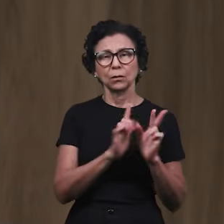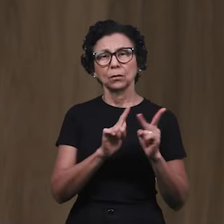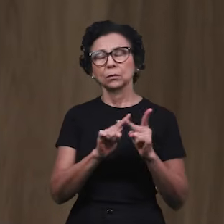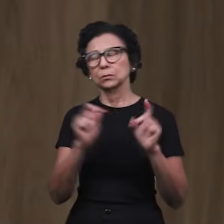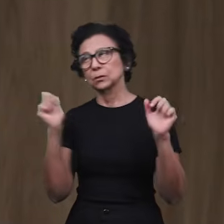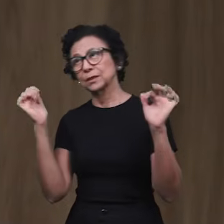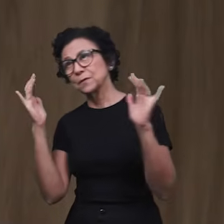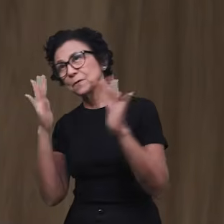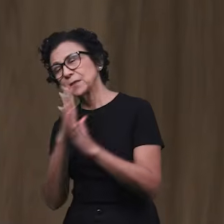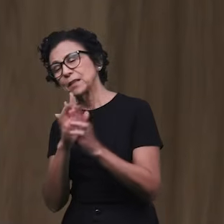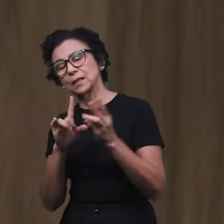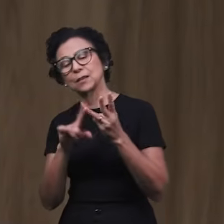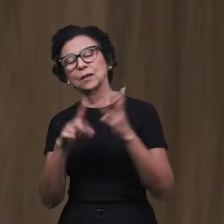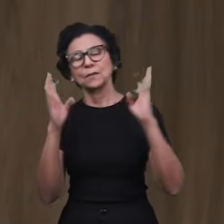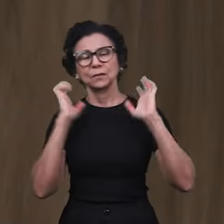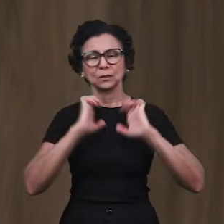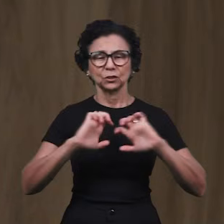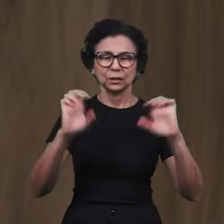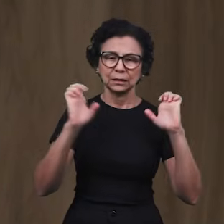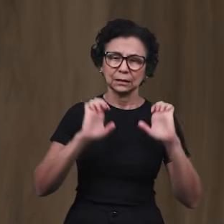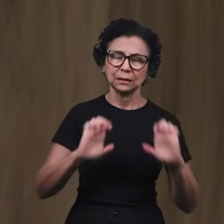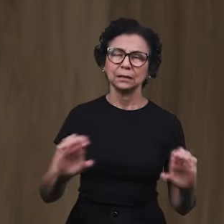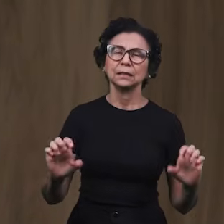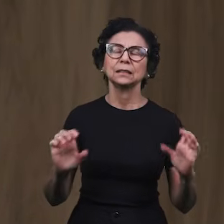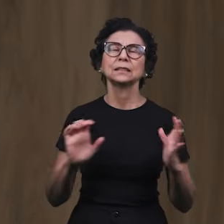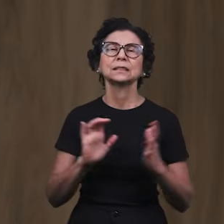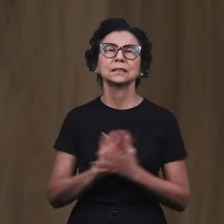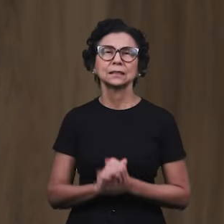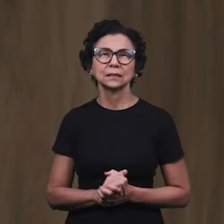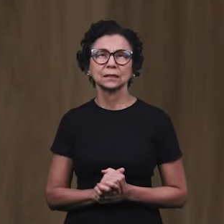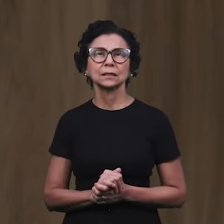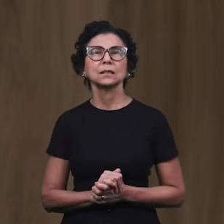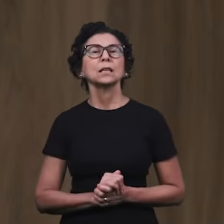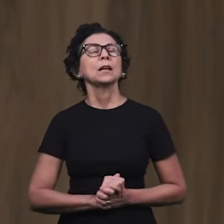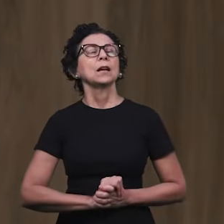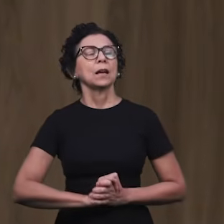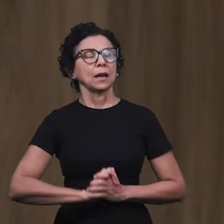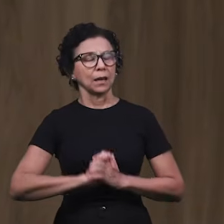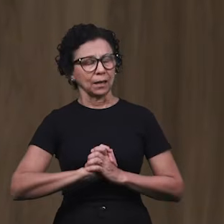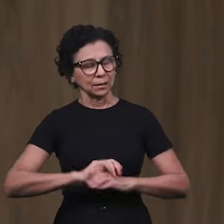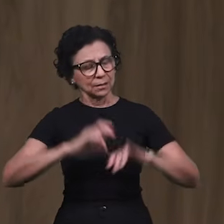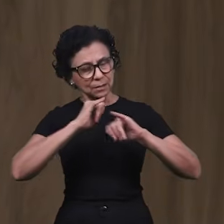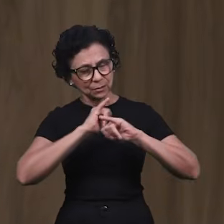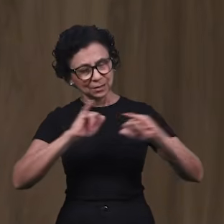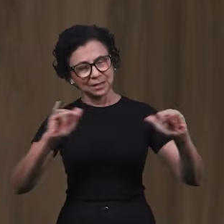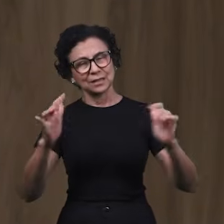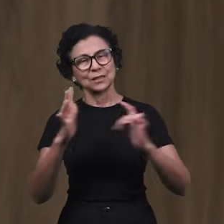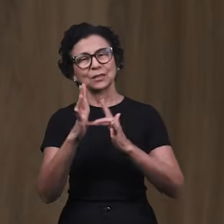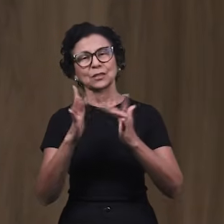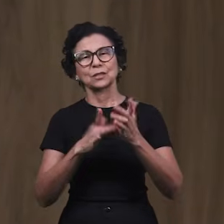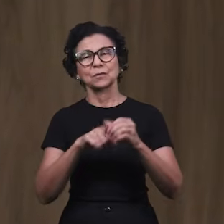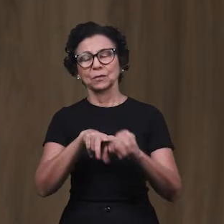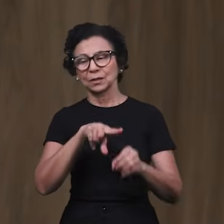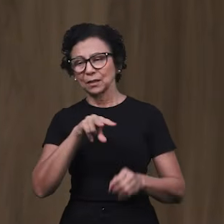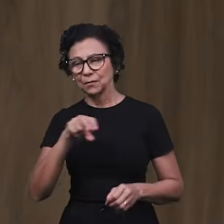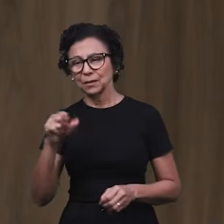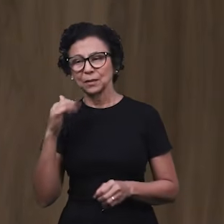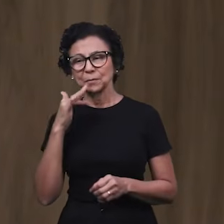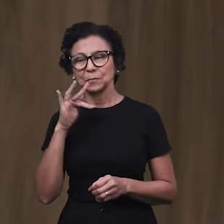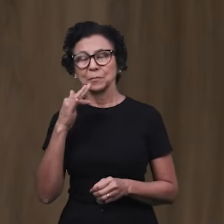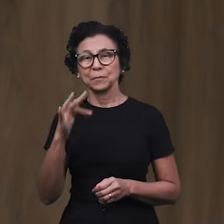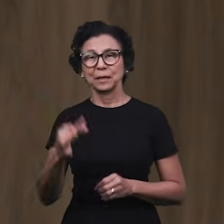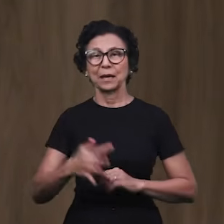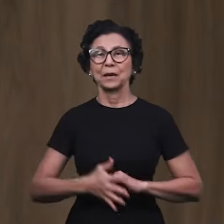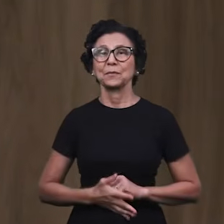elas glorificam, elas evangelizam, elas realizam o trabalho anunciando que Jesus está